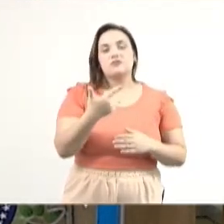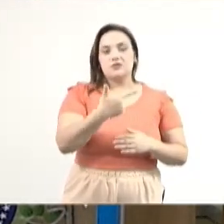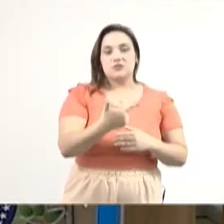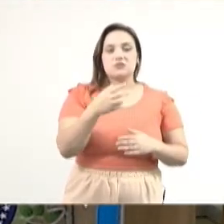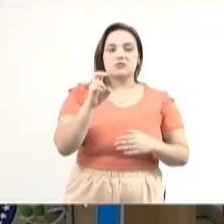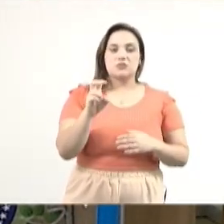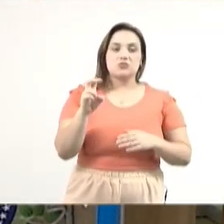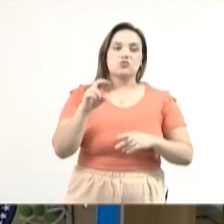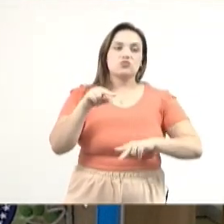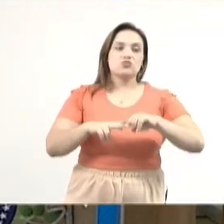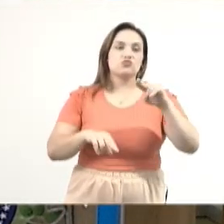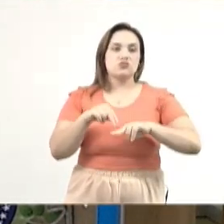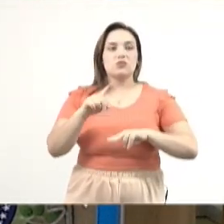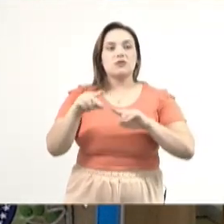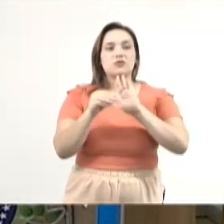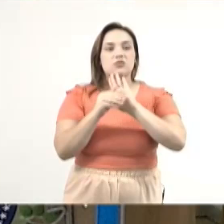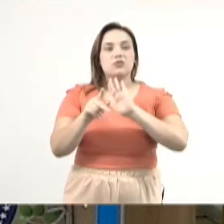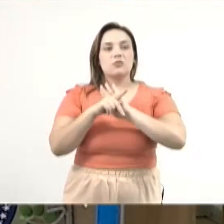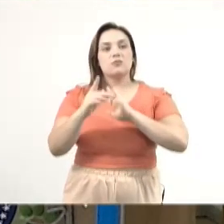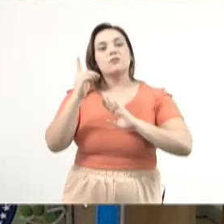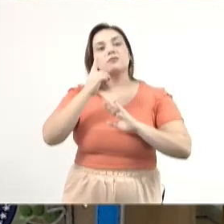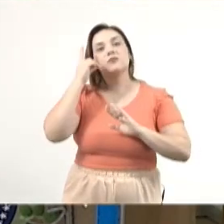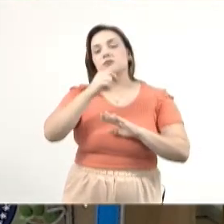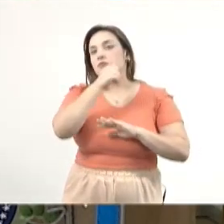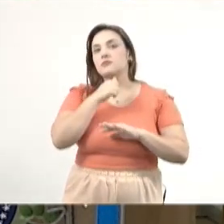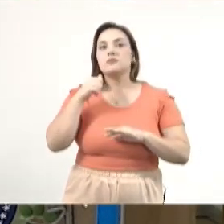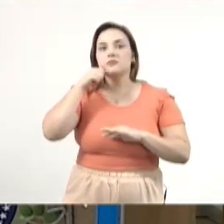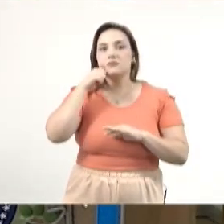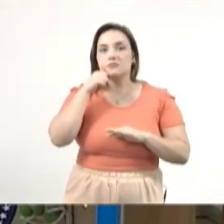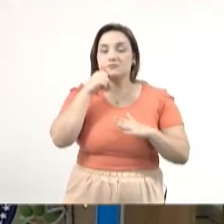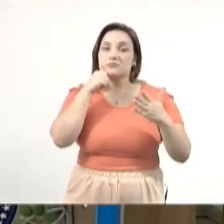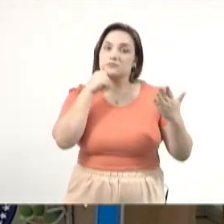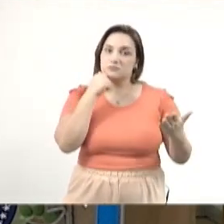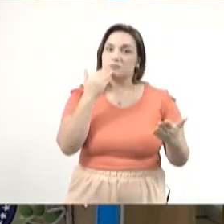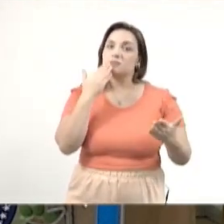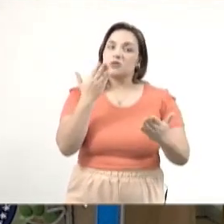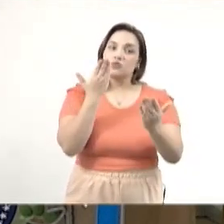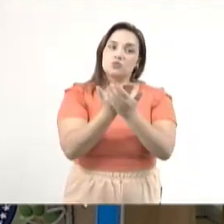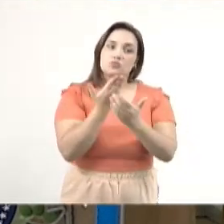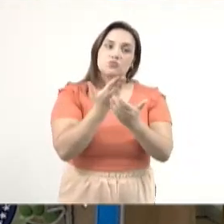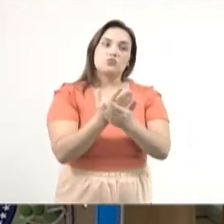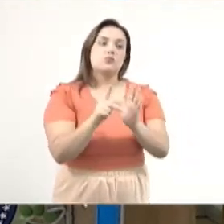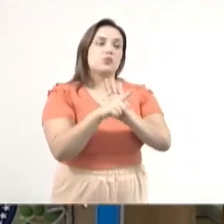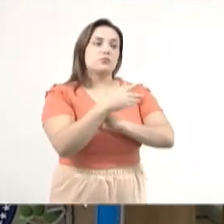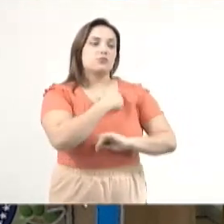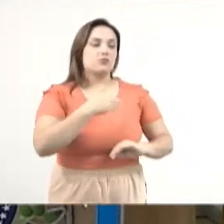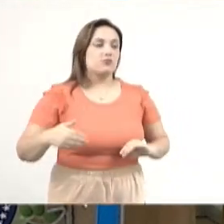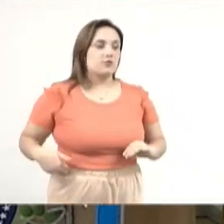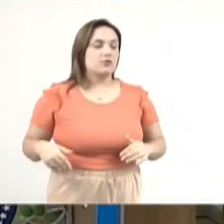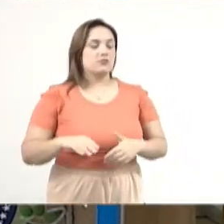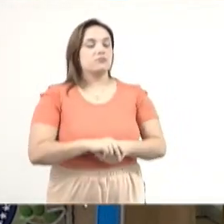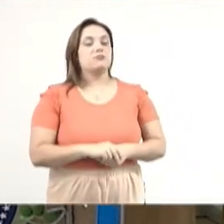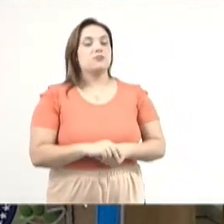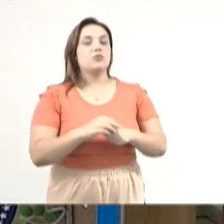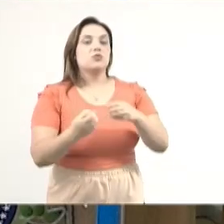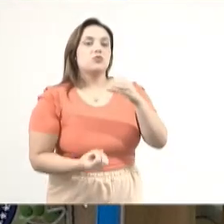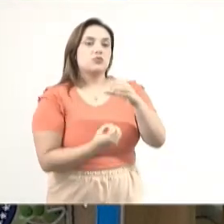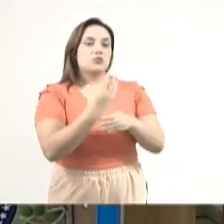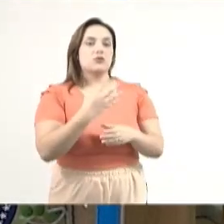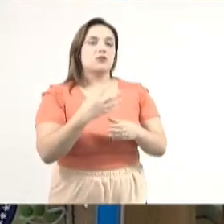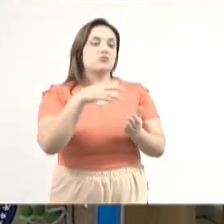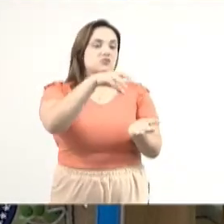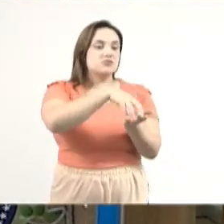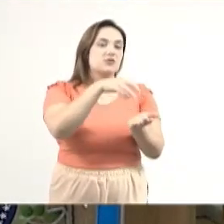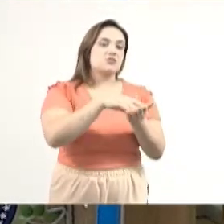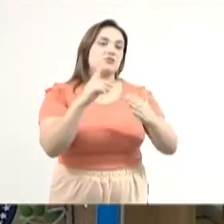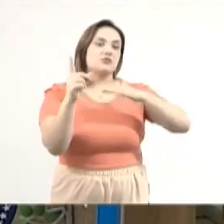começa com uma indicação apresentada pelo deputado Antônio Vaz, que pede estudos ao governo do estado para a criação de um centro